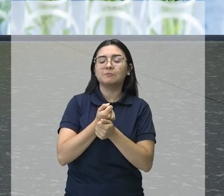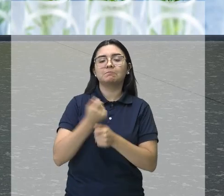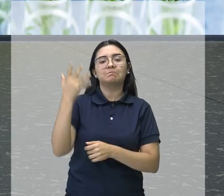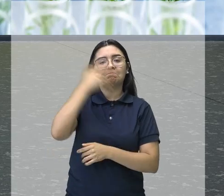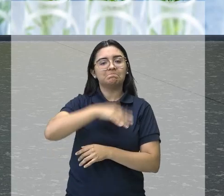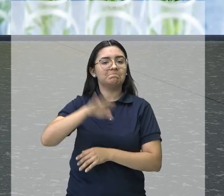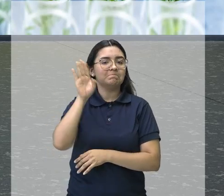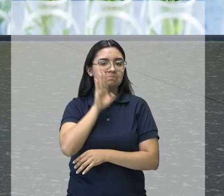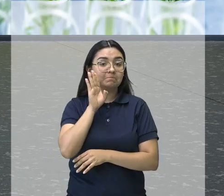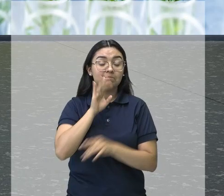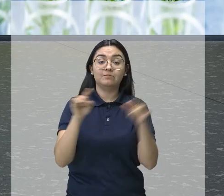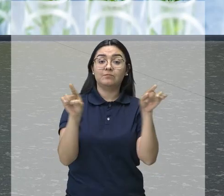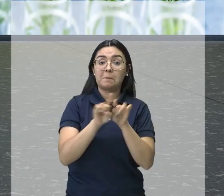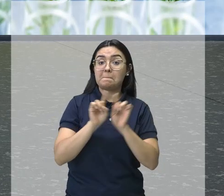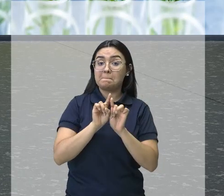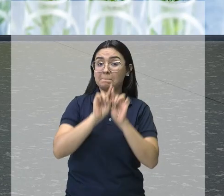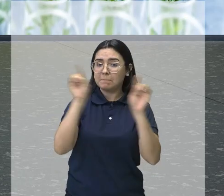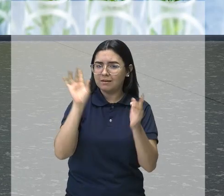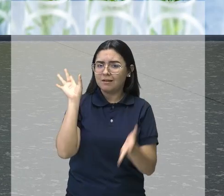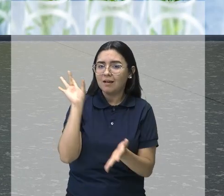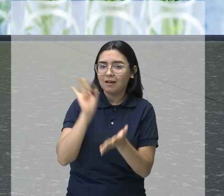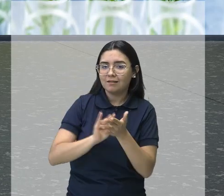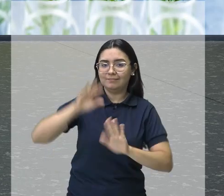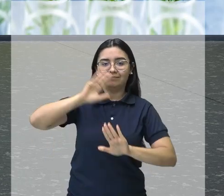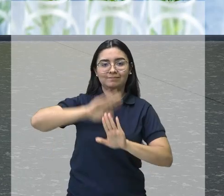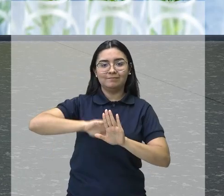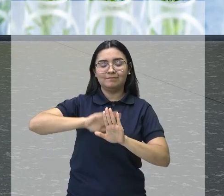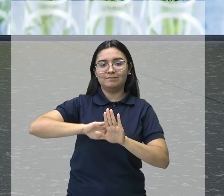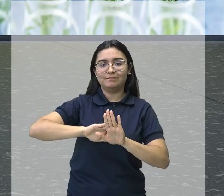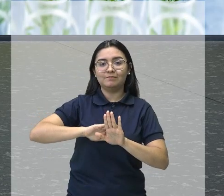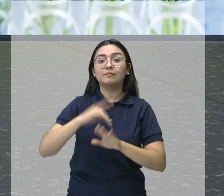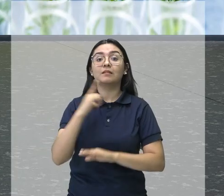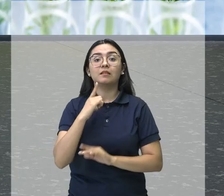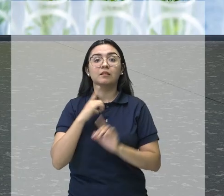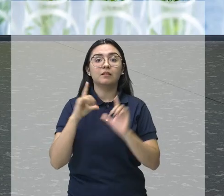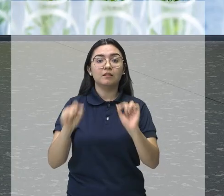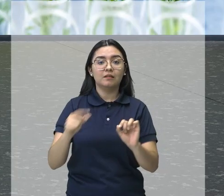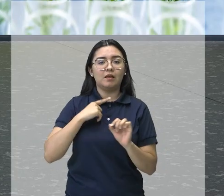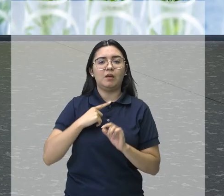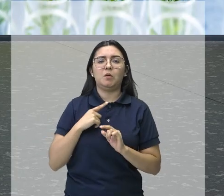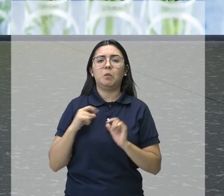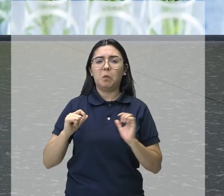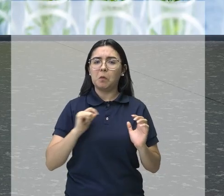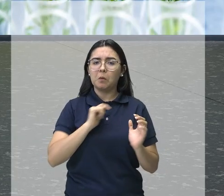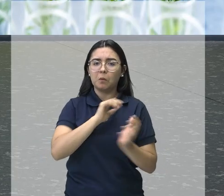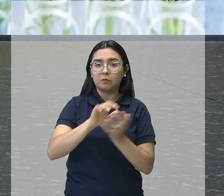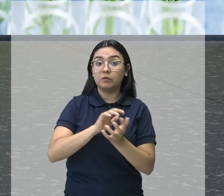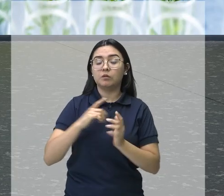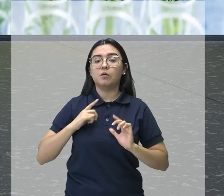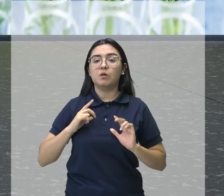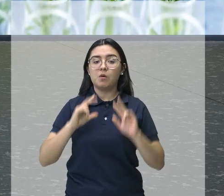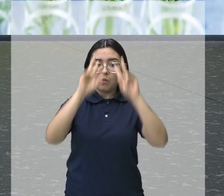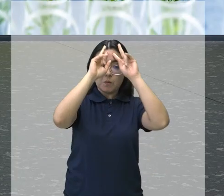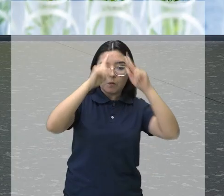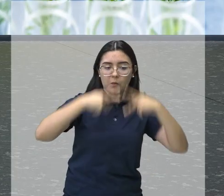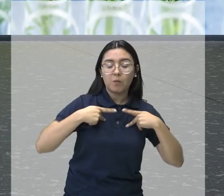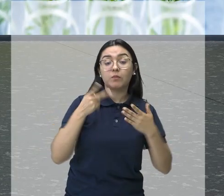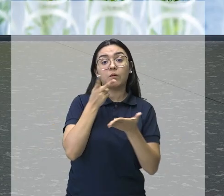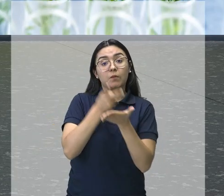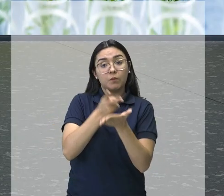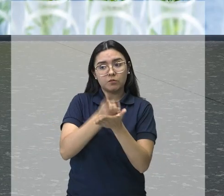muito legal, mas na realidade, gente, existe um conflito. O homem vai